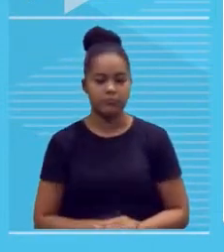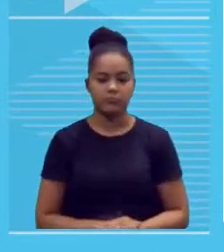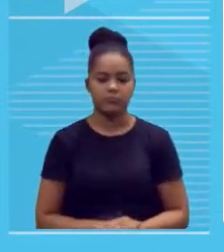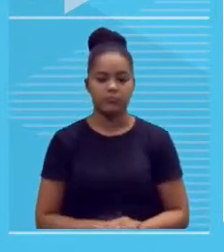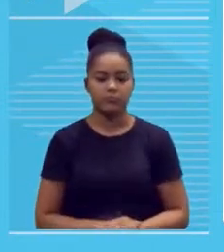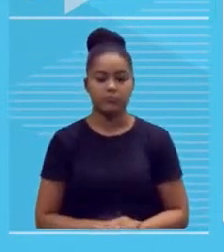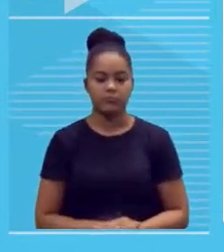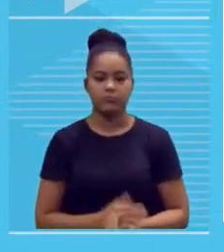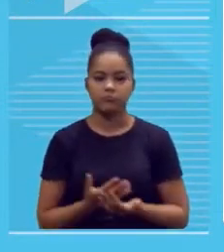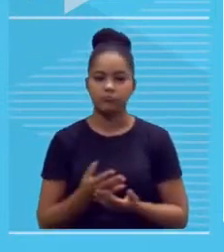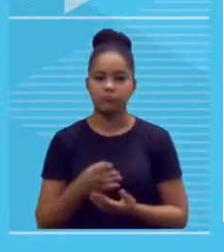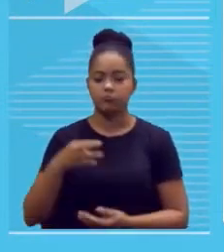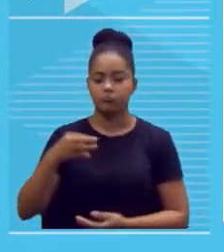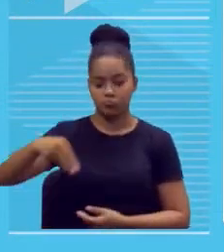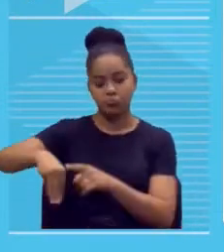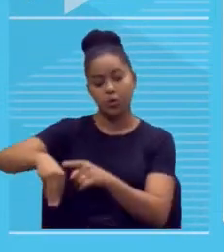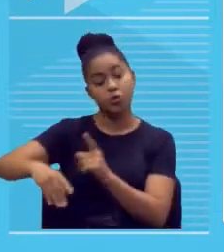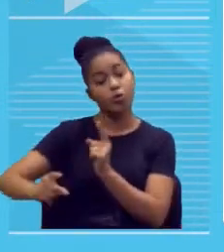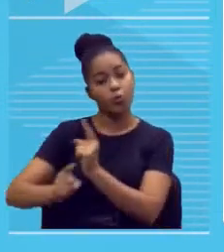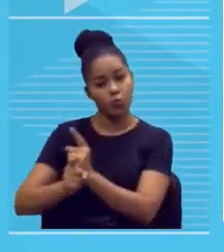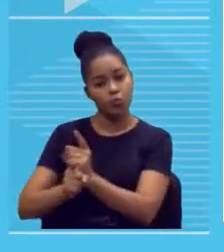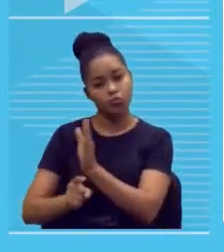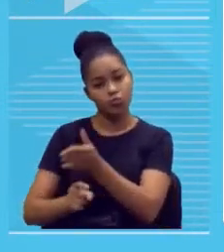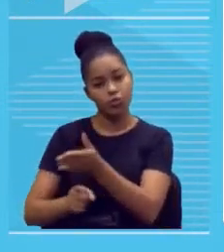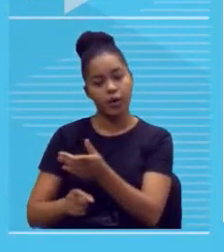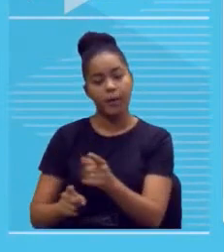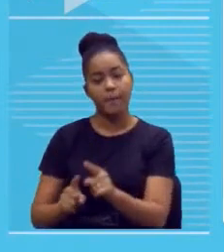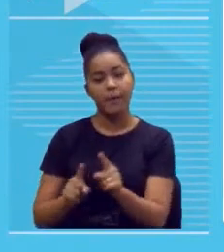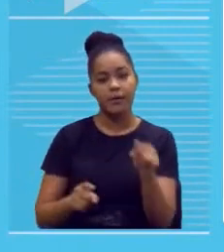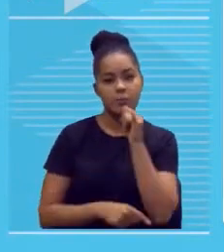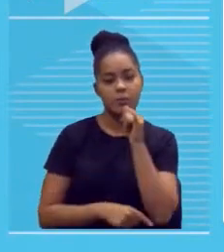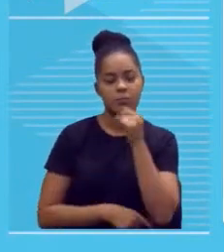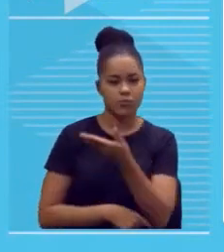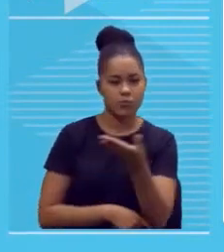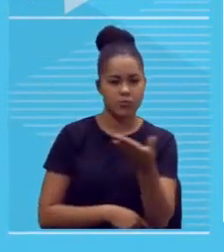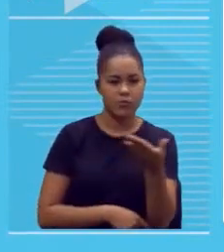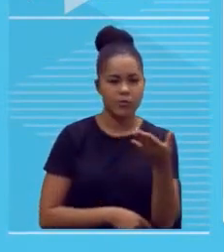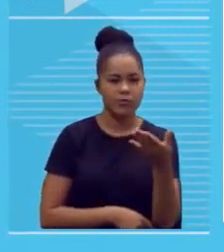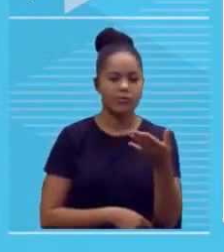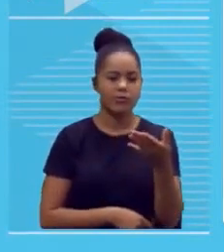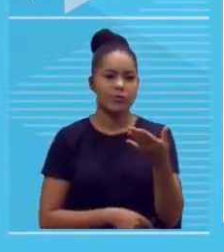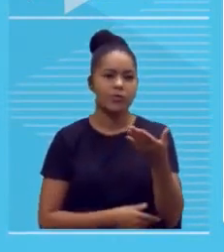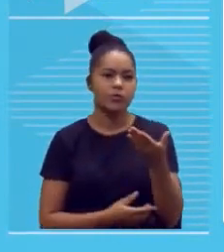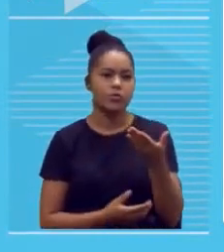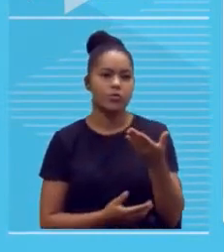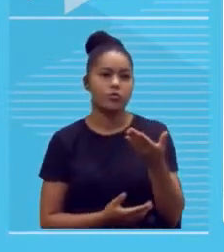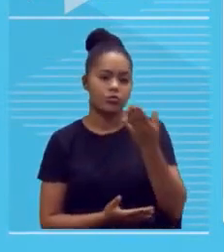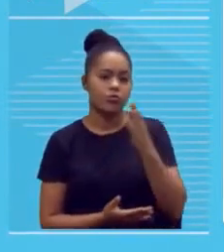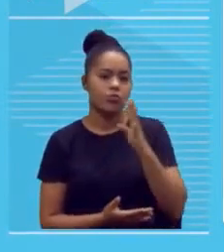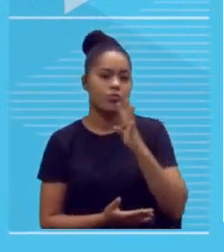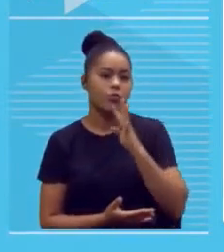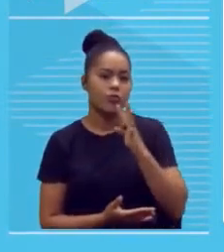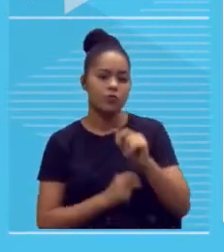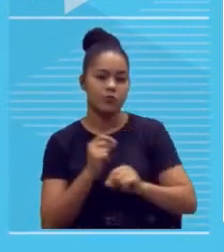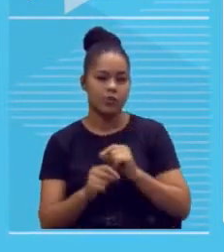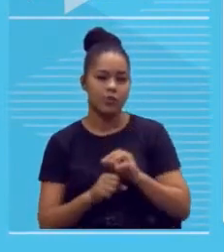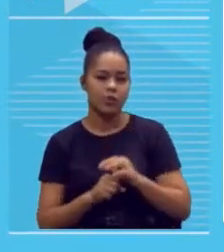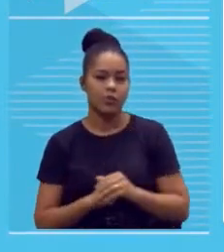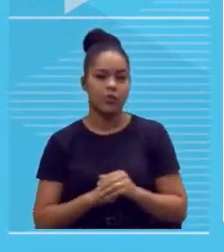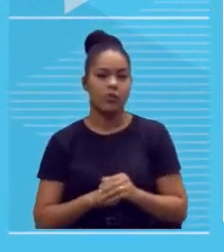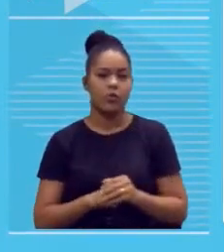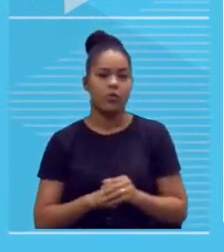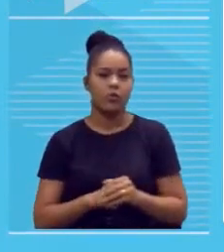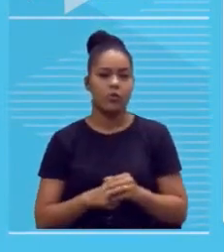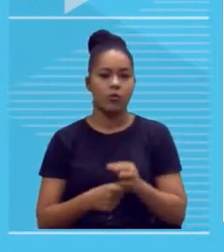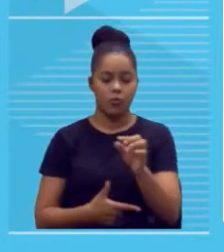professor. Eu já tenho M. Se você conhece, professor, ou o coeficiente angular ou o coeficiente linear, que é aquele